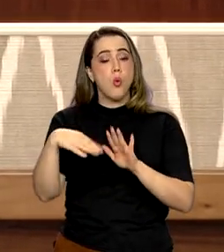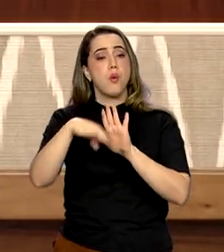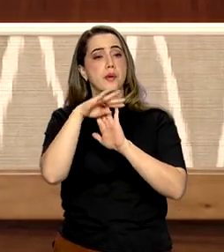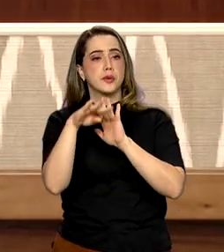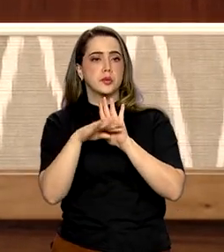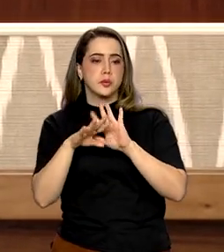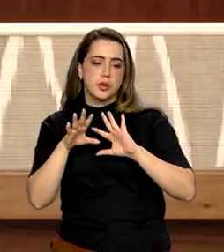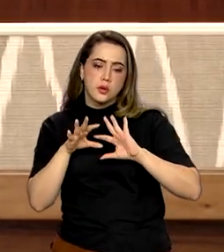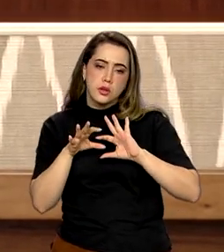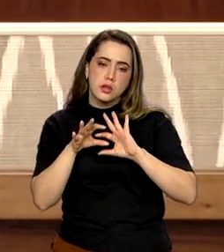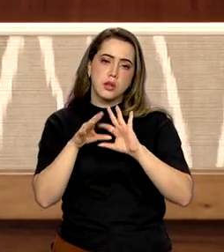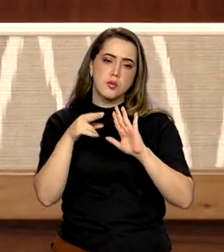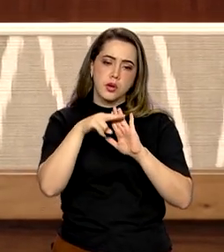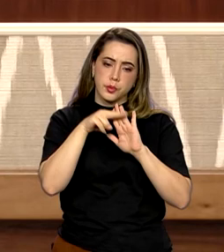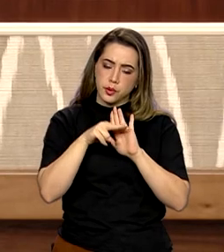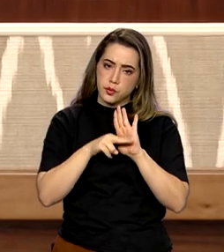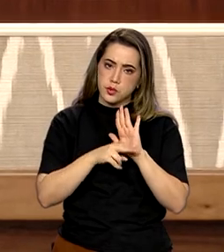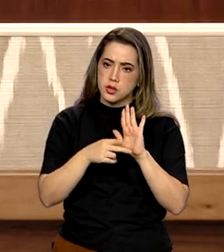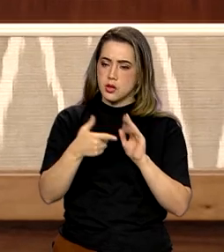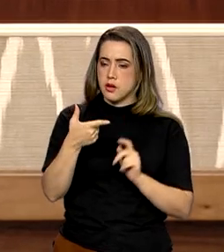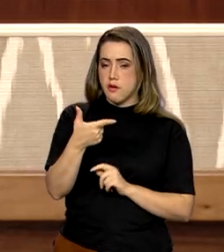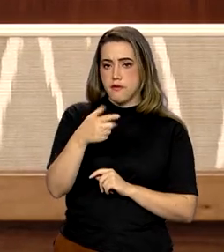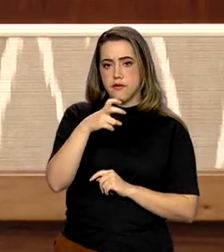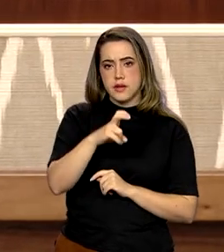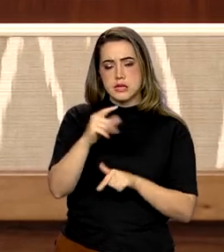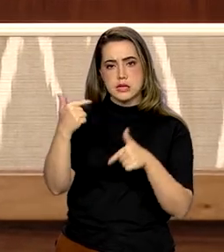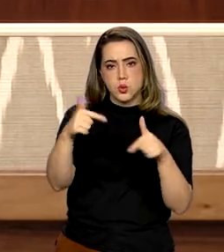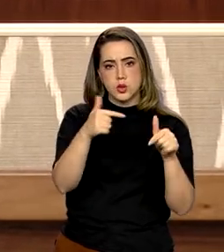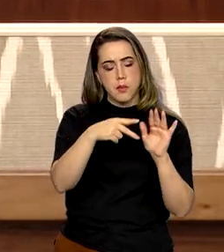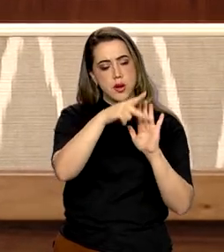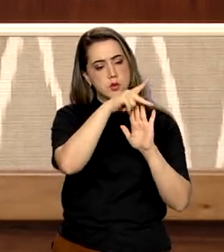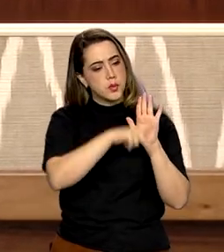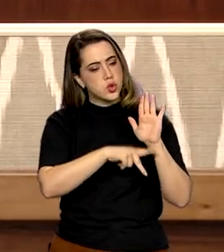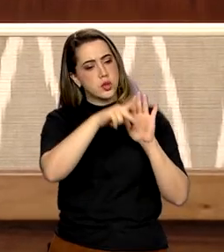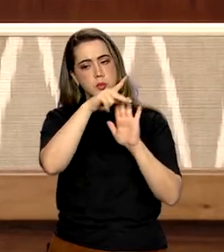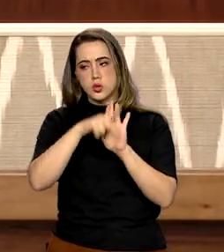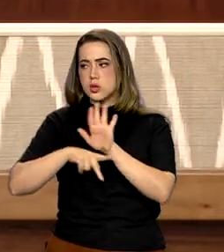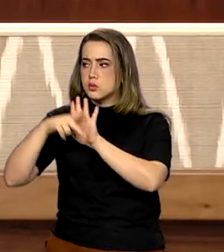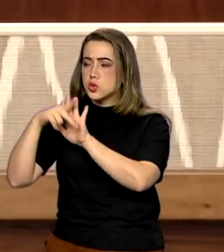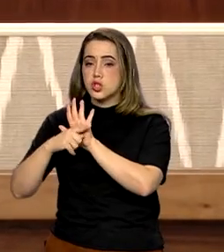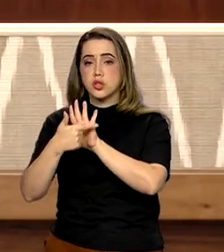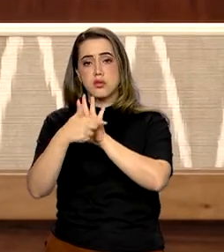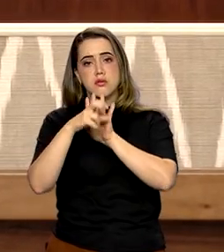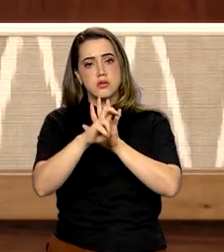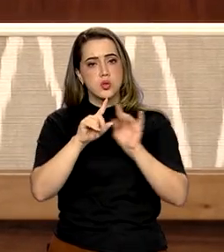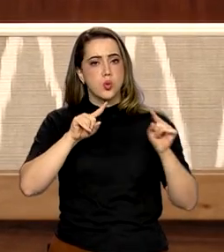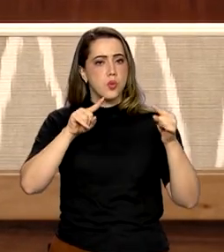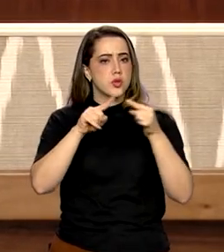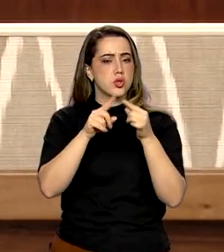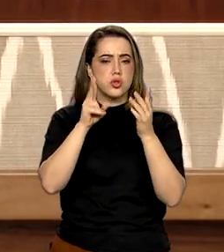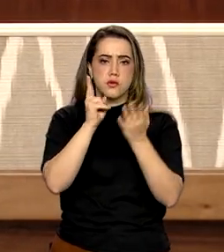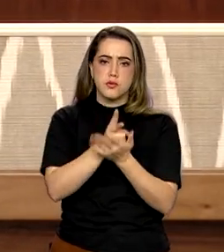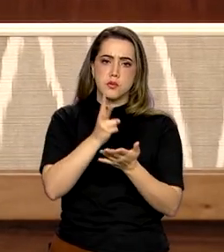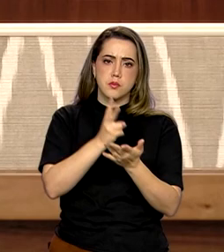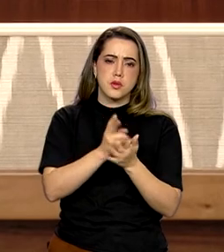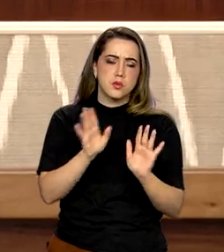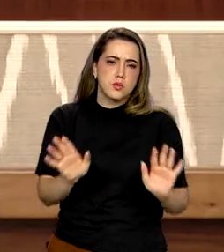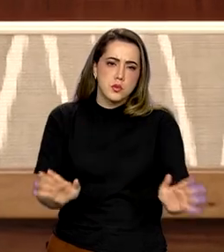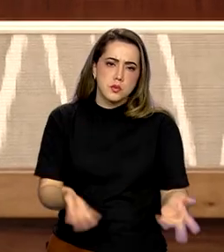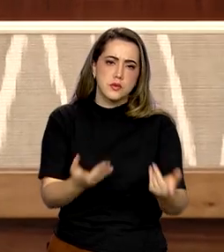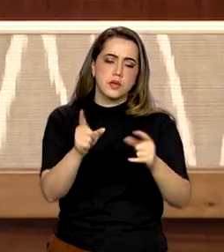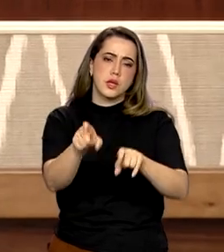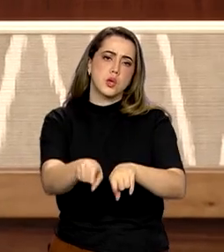reunir 25 ações que se complementam, todas com o objetivo de promover o desenvolvimento